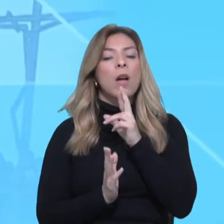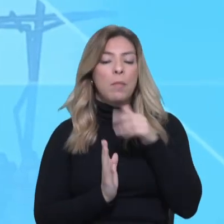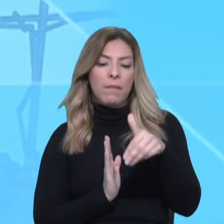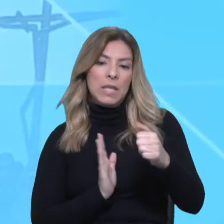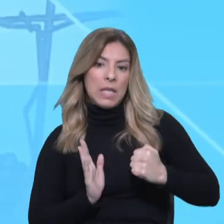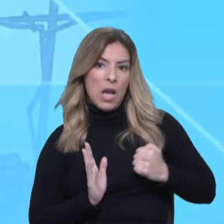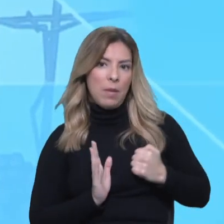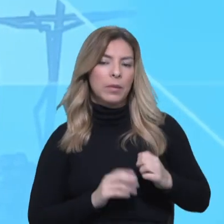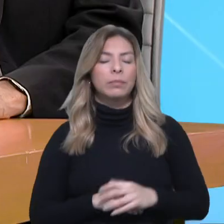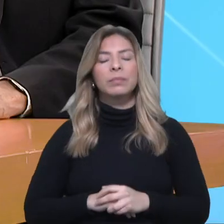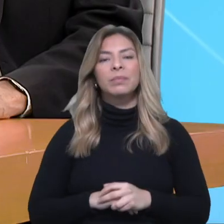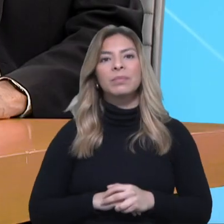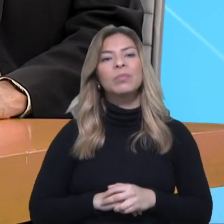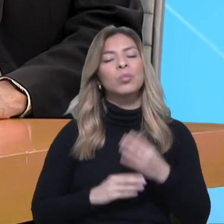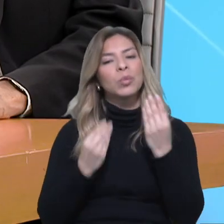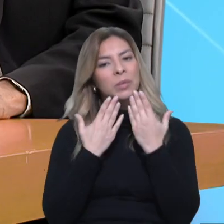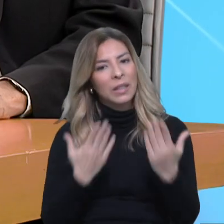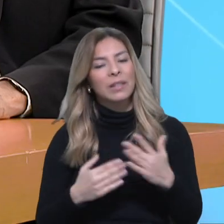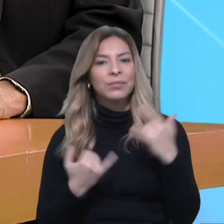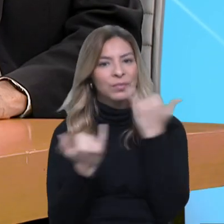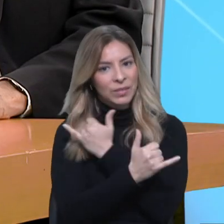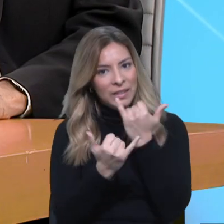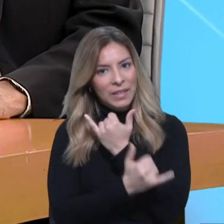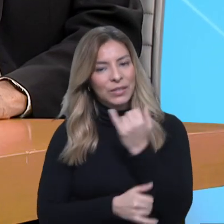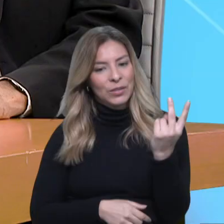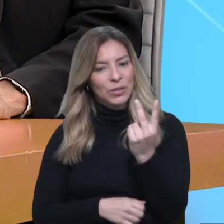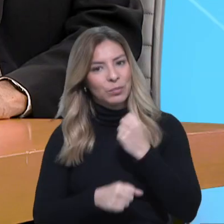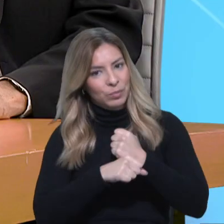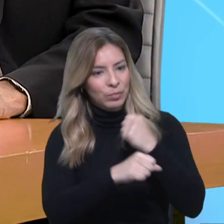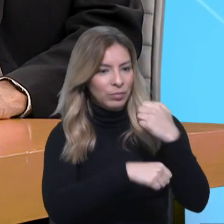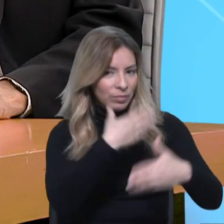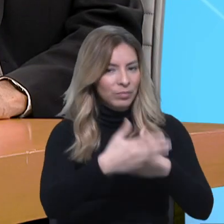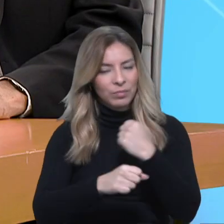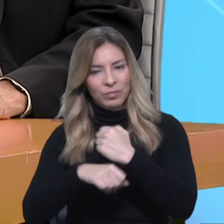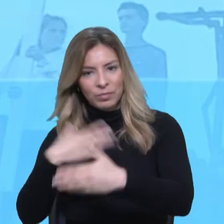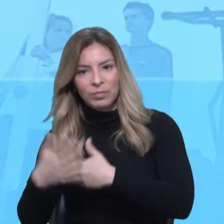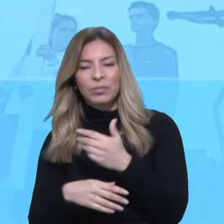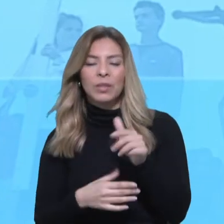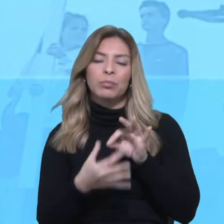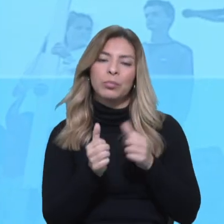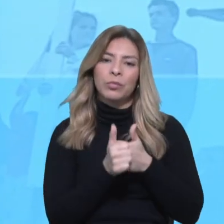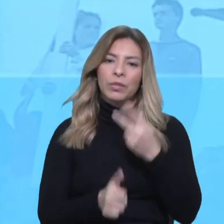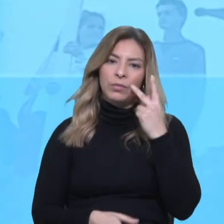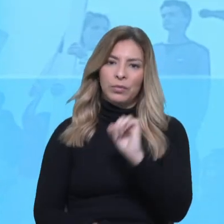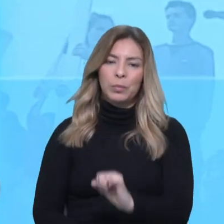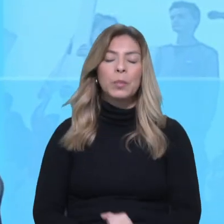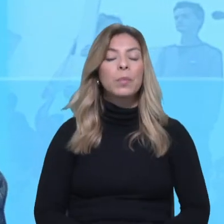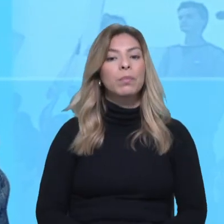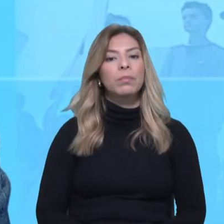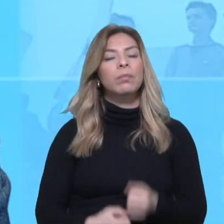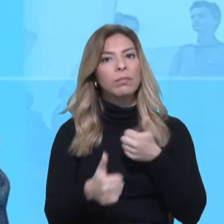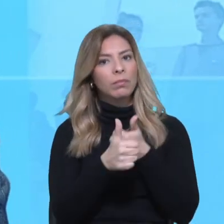religiosa e religiosos de Portugal. Muito obrigado. Muito obrigada. Felicidades para o vosso trabalho e a vossa consagração. Muito obrigada. Acompanhe,